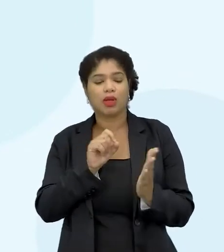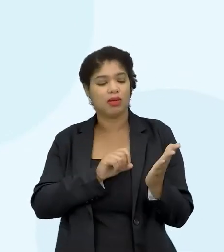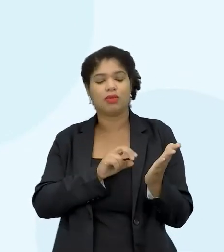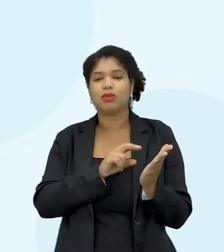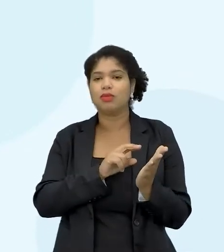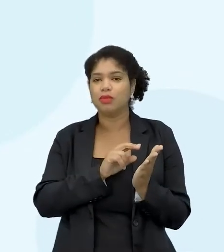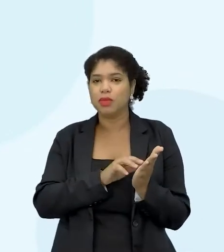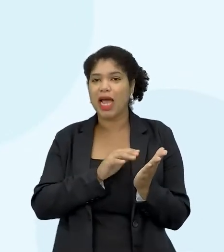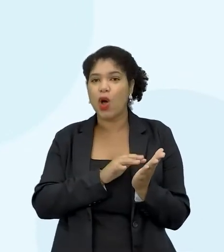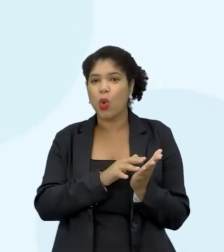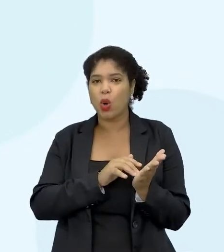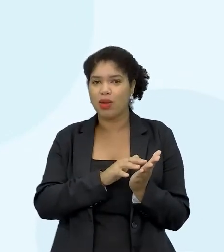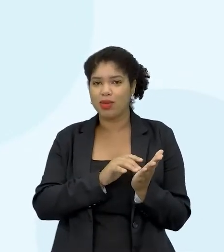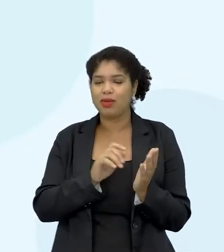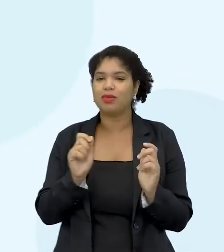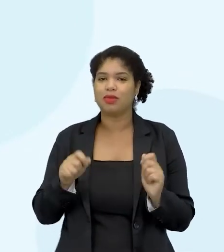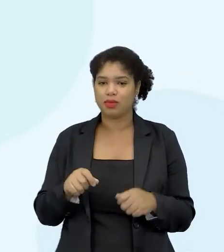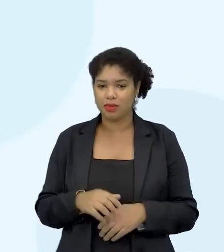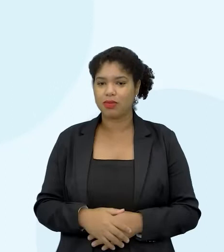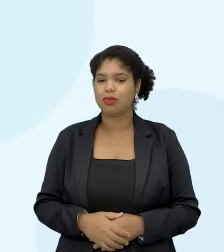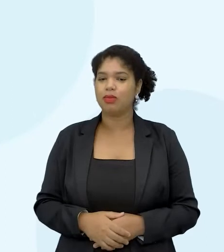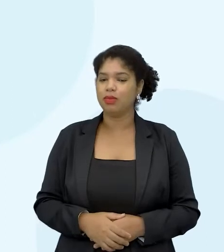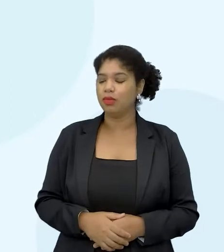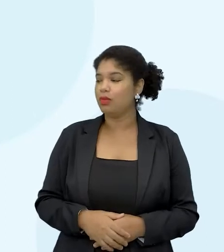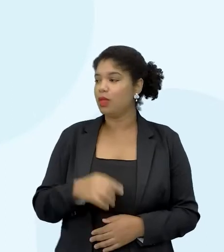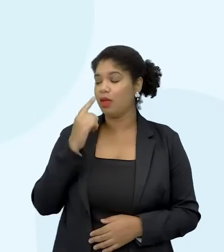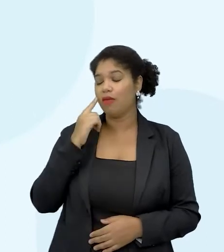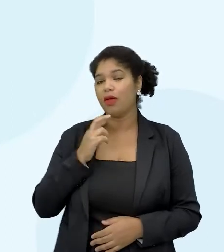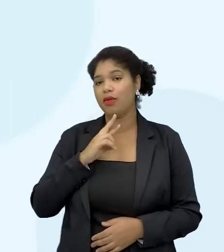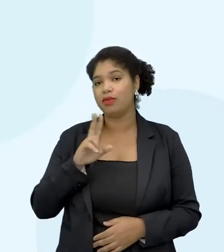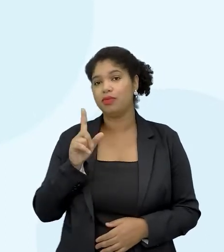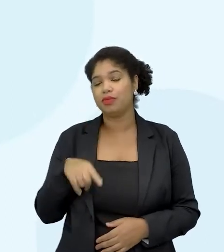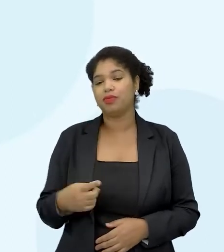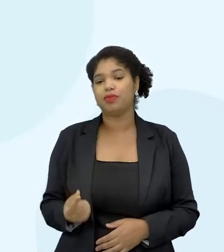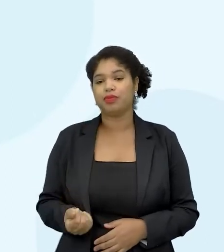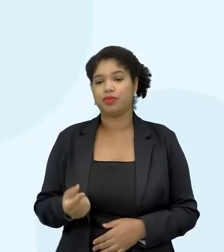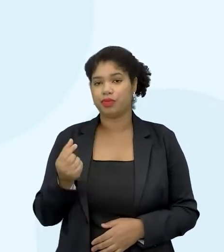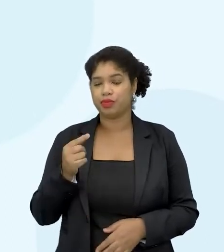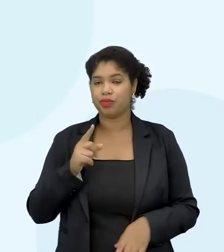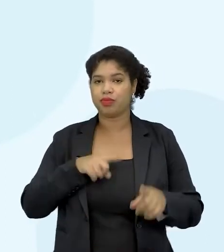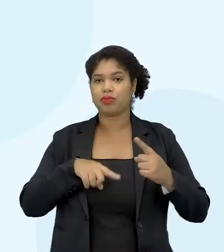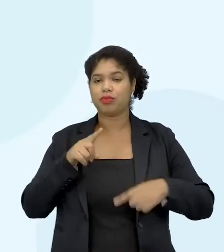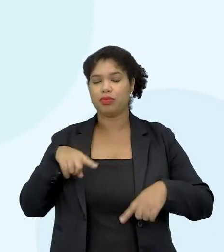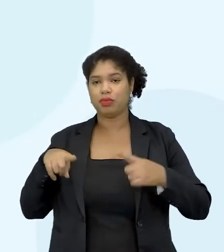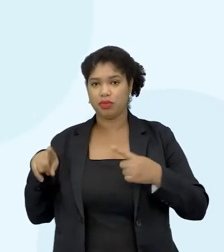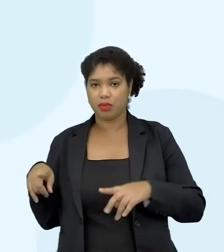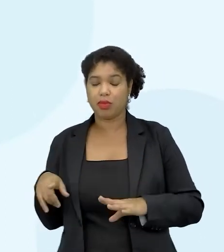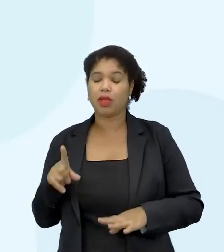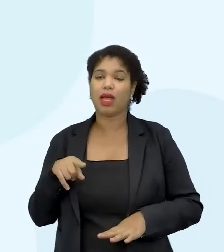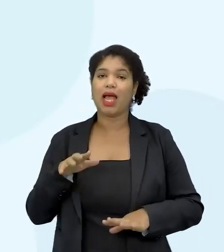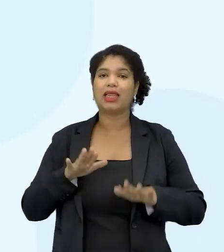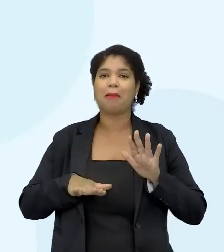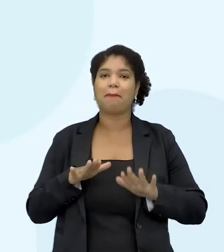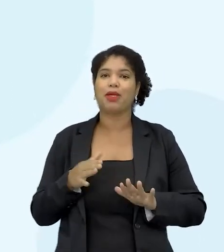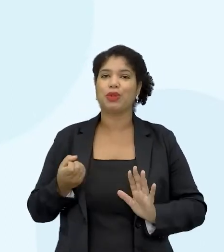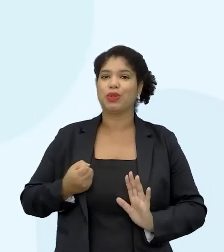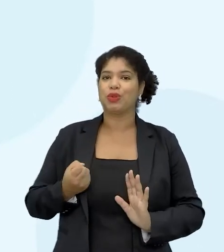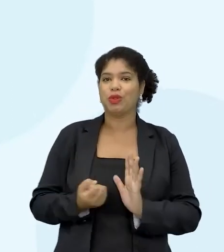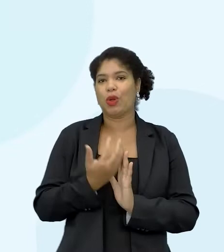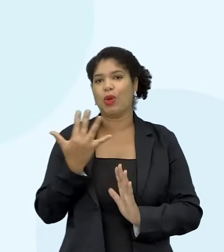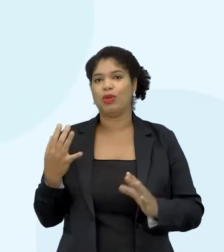se certificar. E o resultado disso, ó, isso é o custo variável, que é o que depende do número de